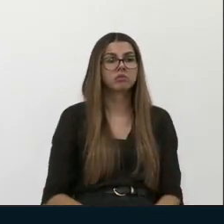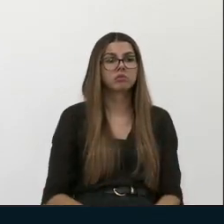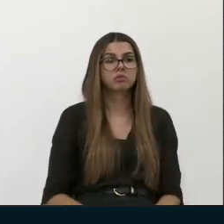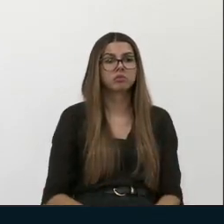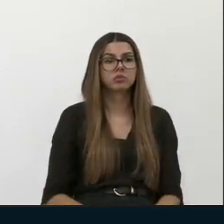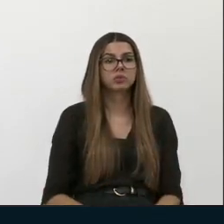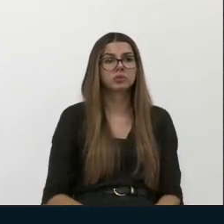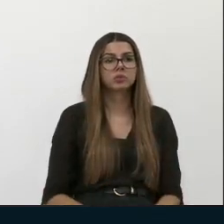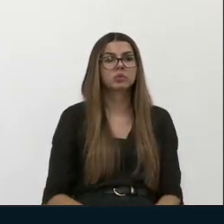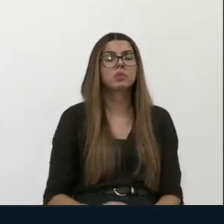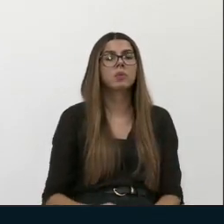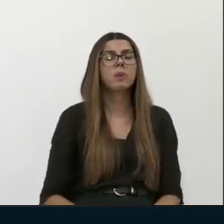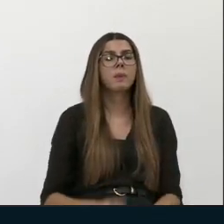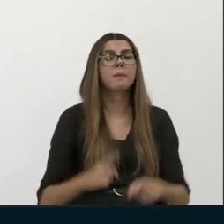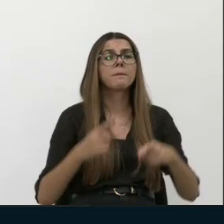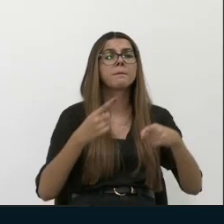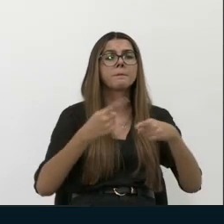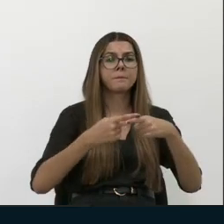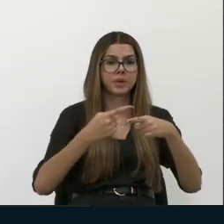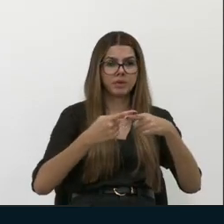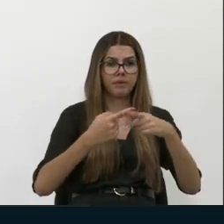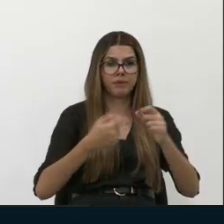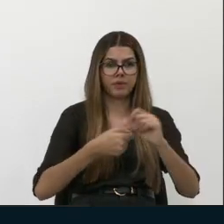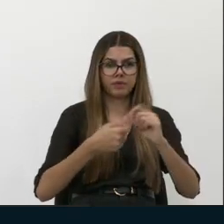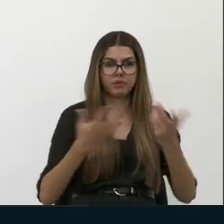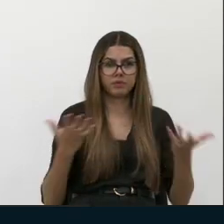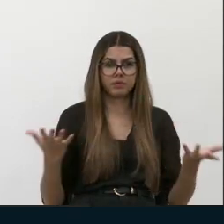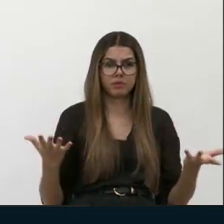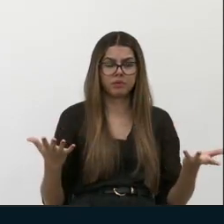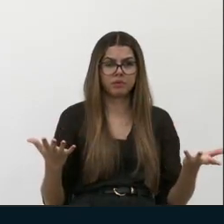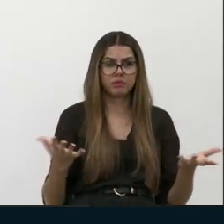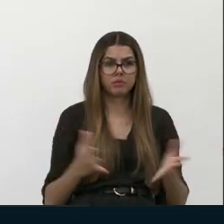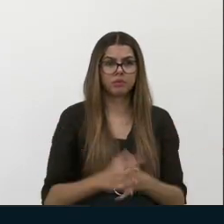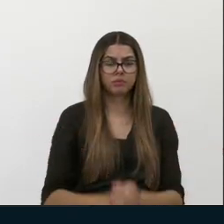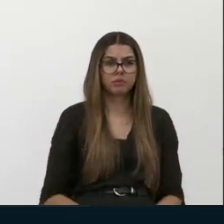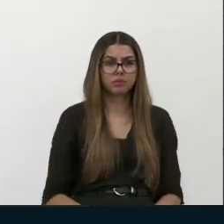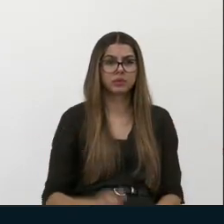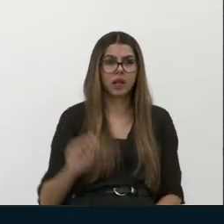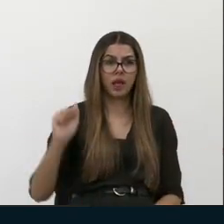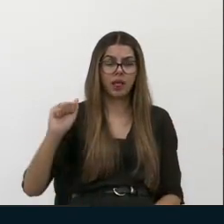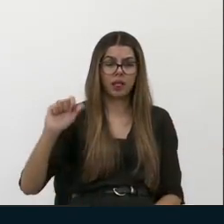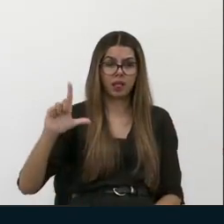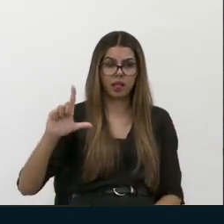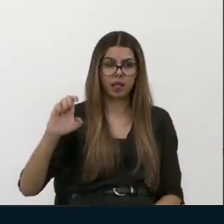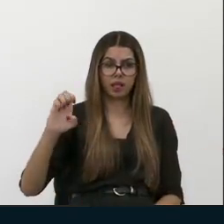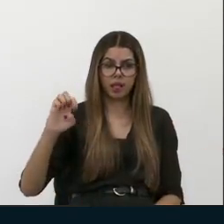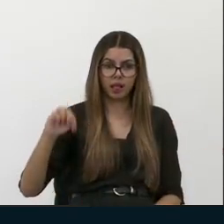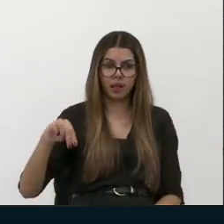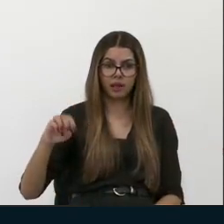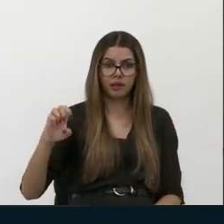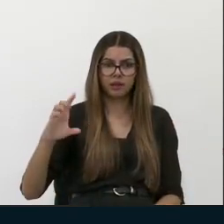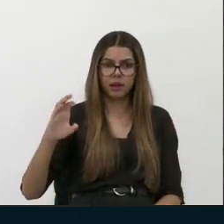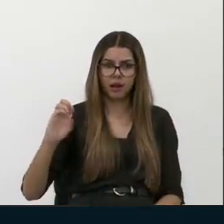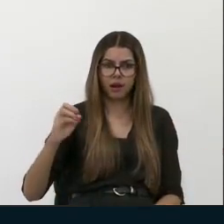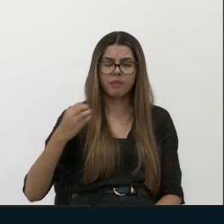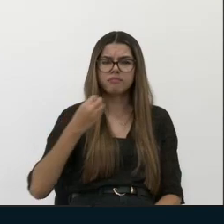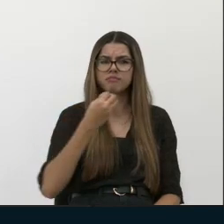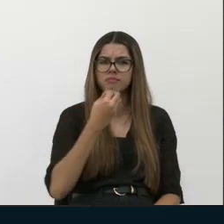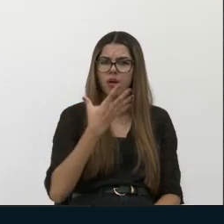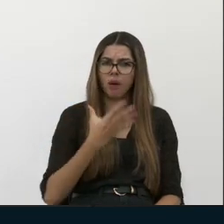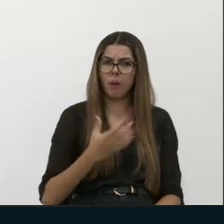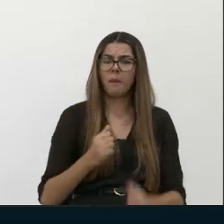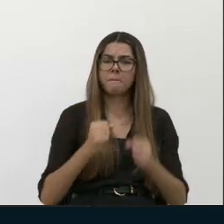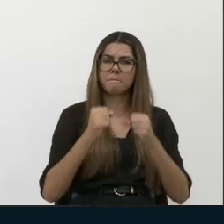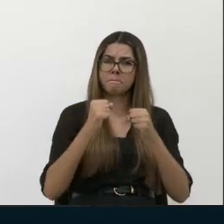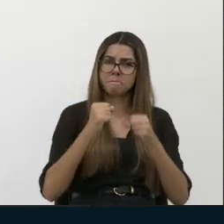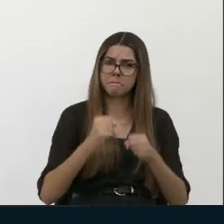que fizeram isso? Eu acho que o Alencar, como um brilhante deputado que é, pode chegar no presidente